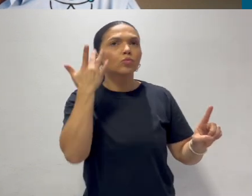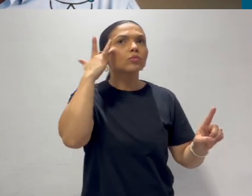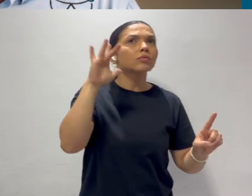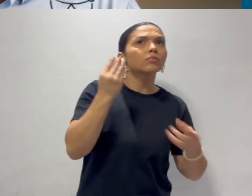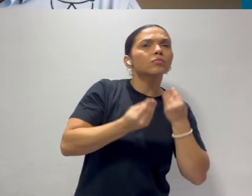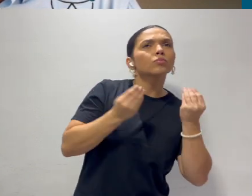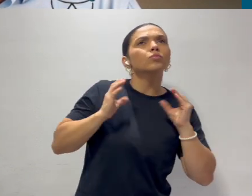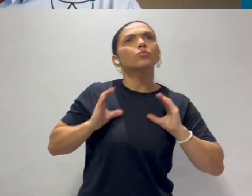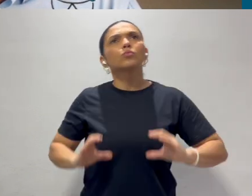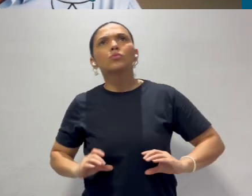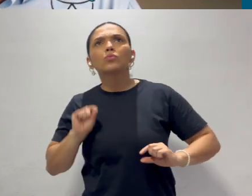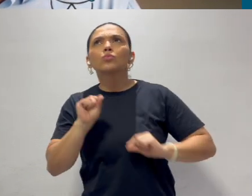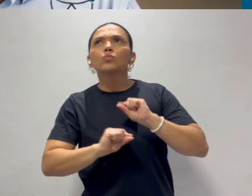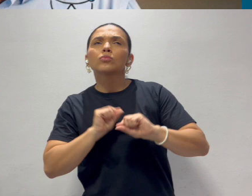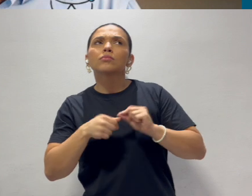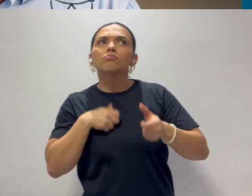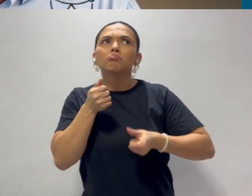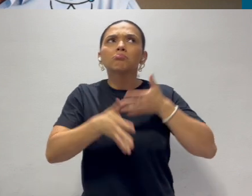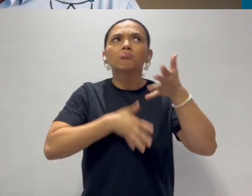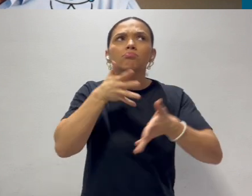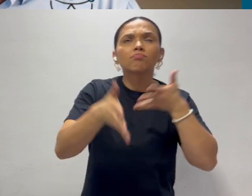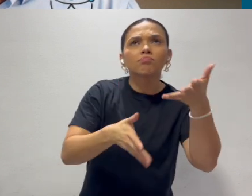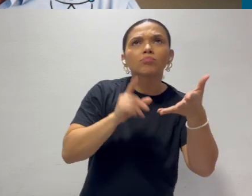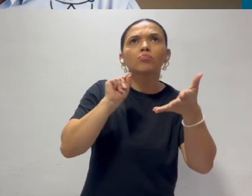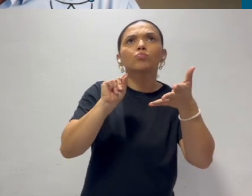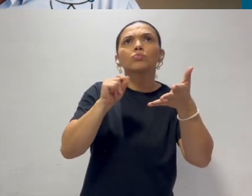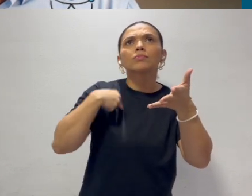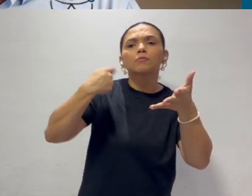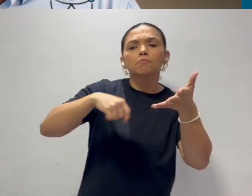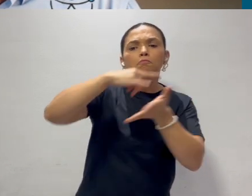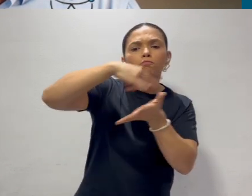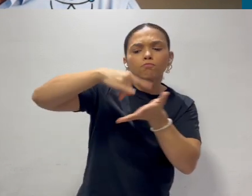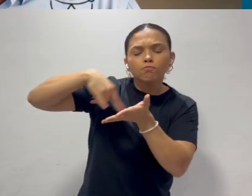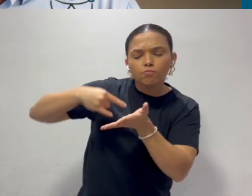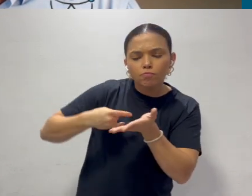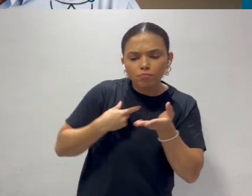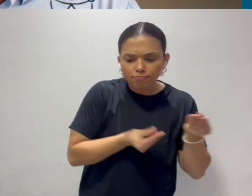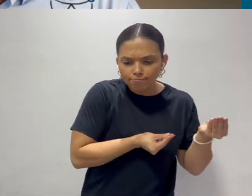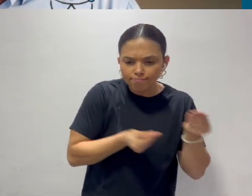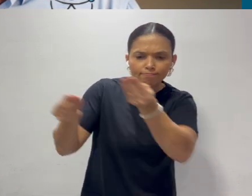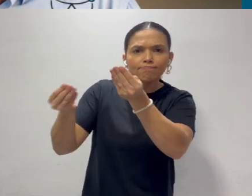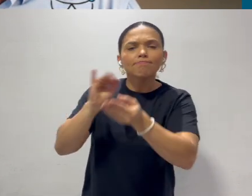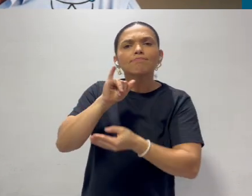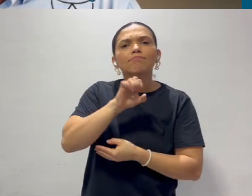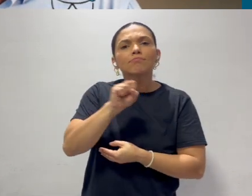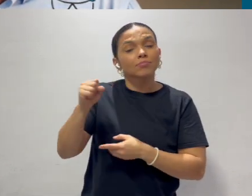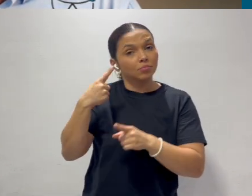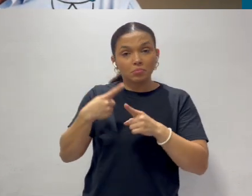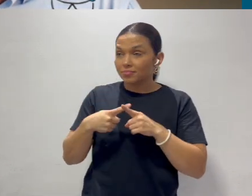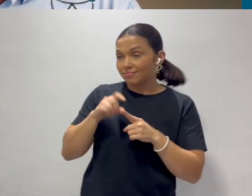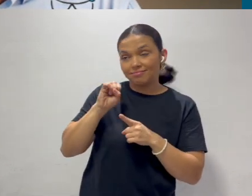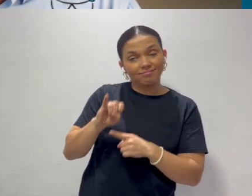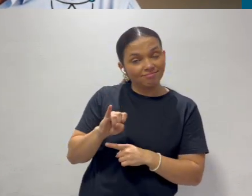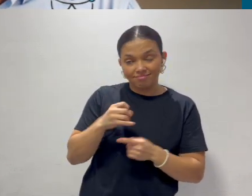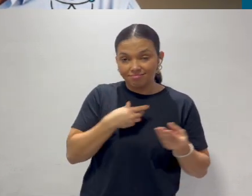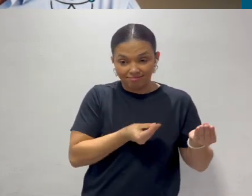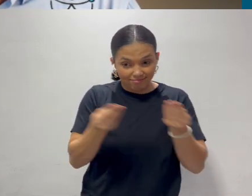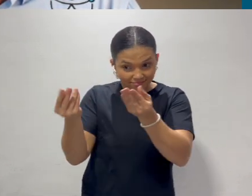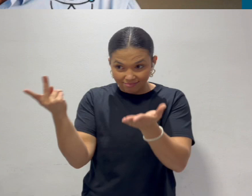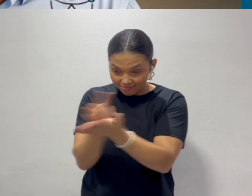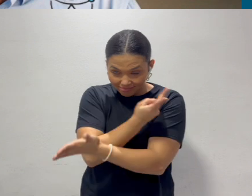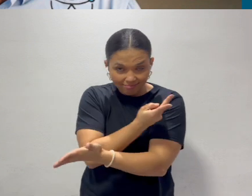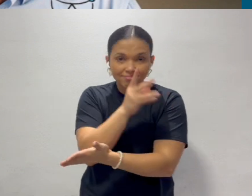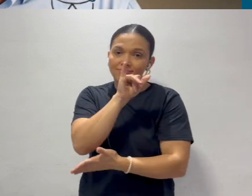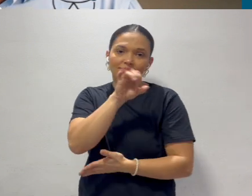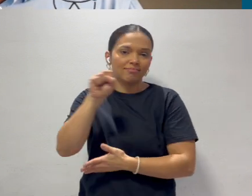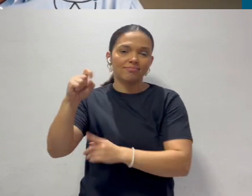ele precisa, o que ele precisa falar, o que ele vai dizer, o que ele precisa apresentar para o INSS, porque senão o INSS vai indeferir